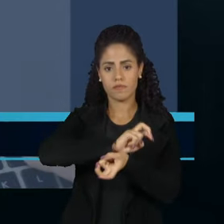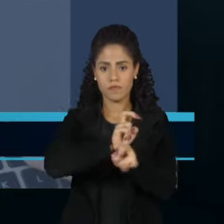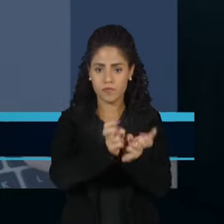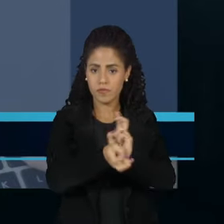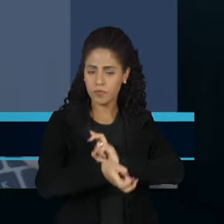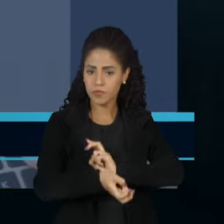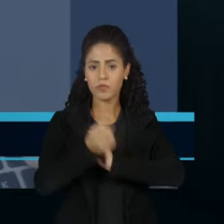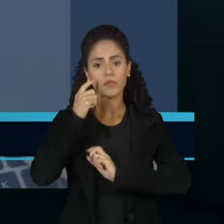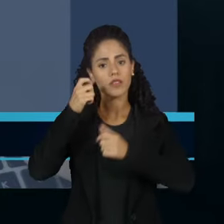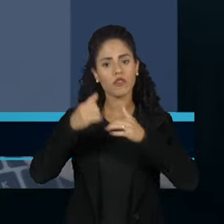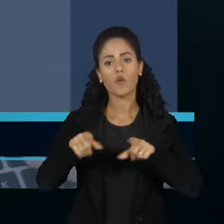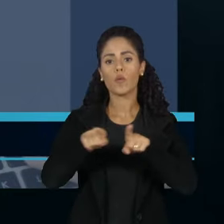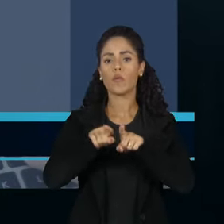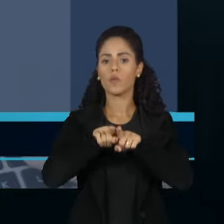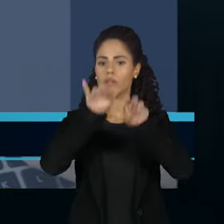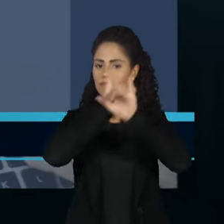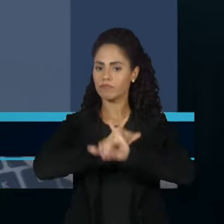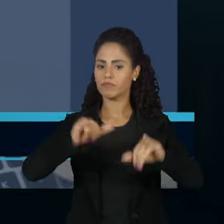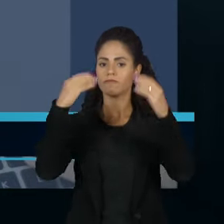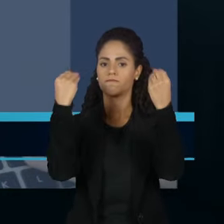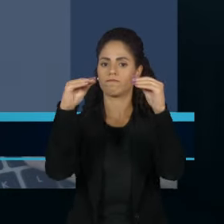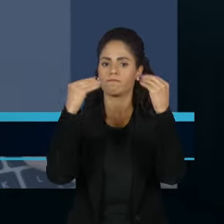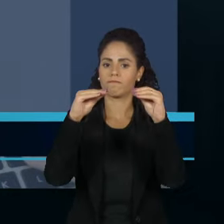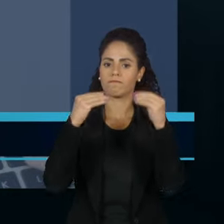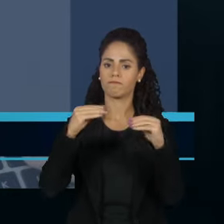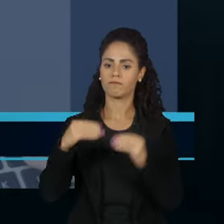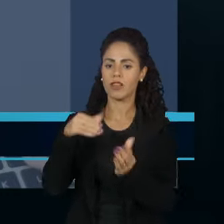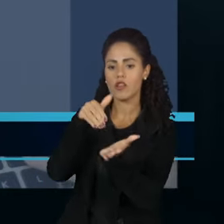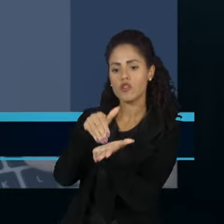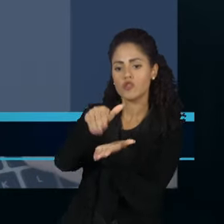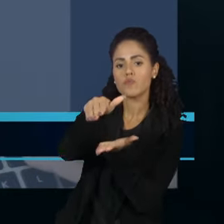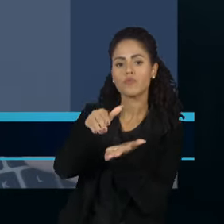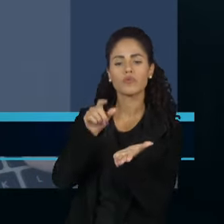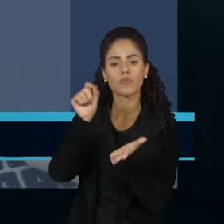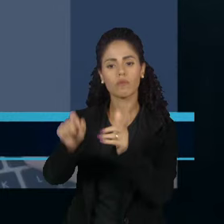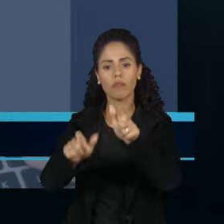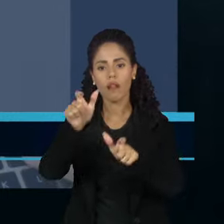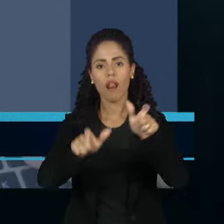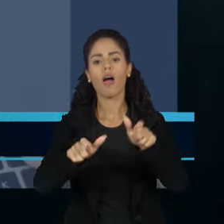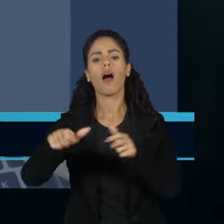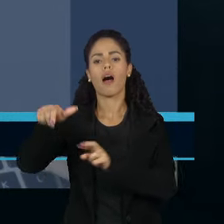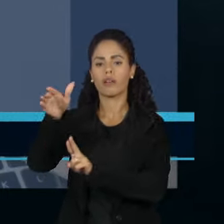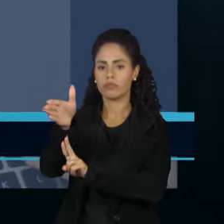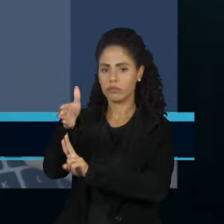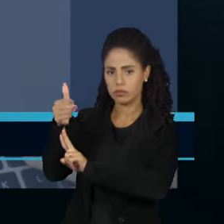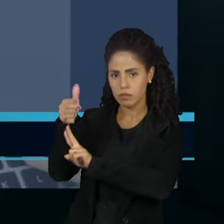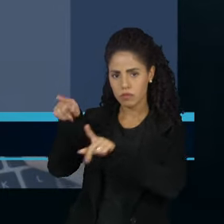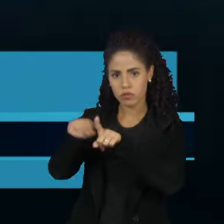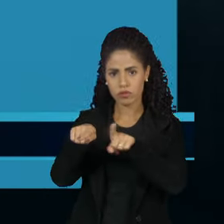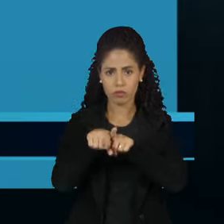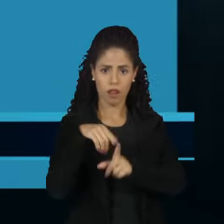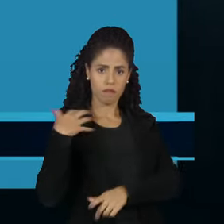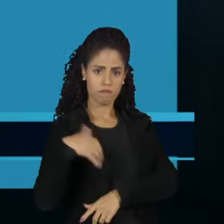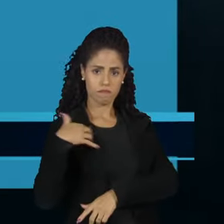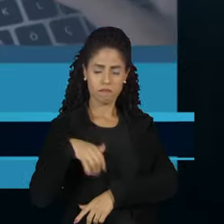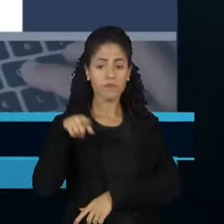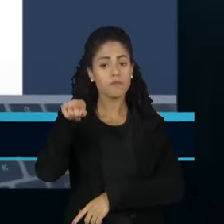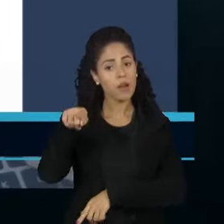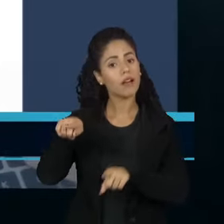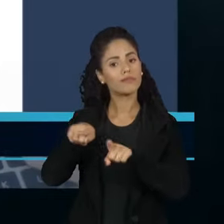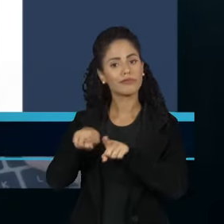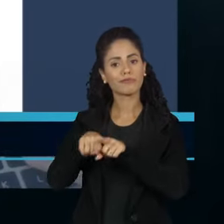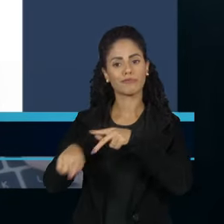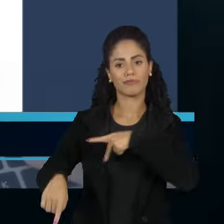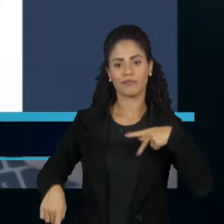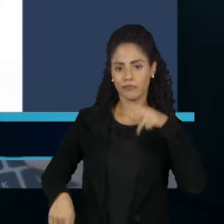Brasil, emitiu nota ordenando a expulsão de diplomatas da embaixada argentina no país. O presidente do